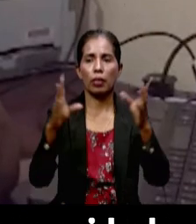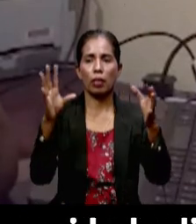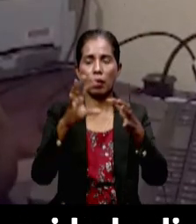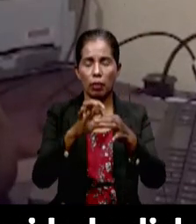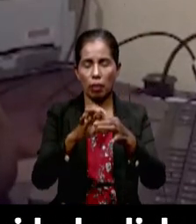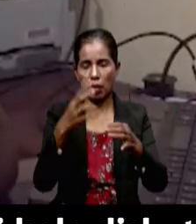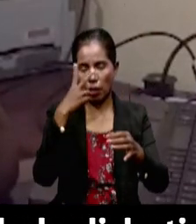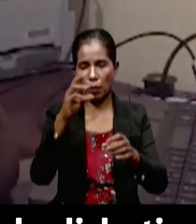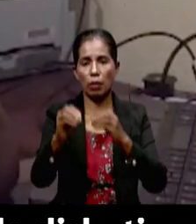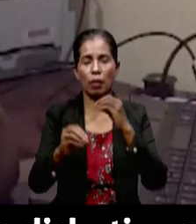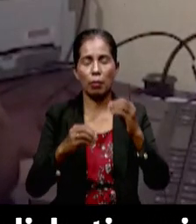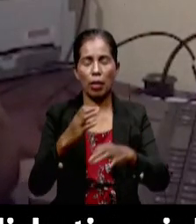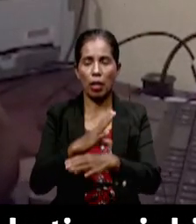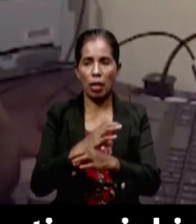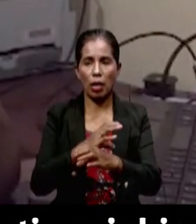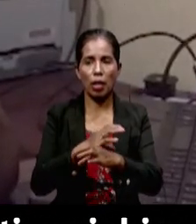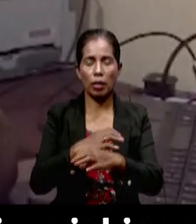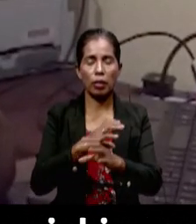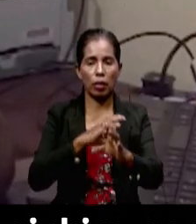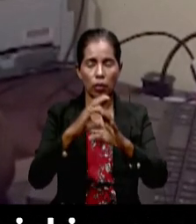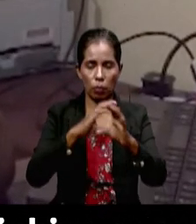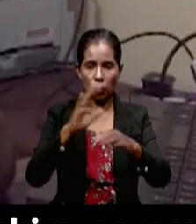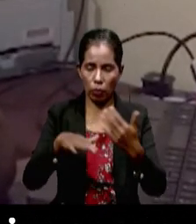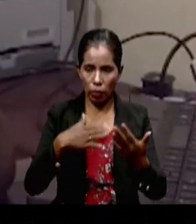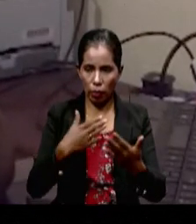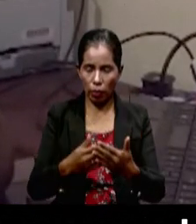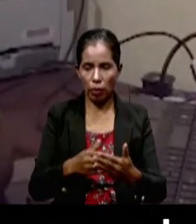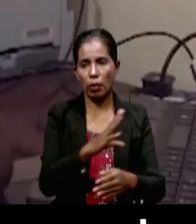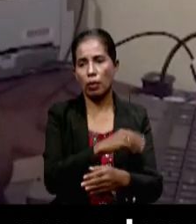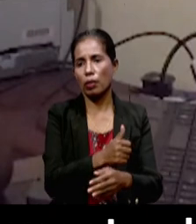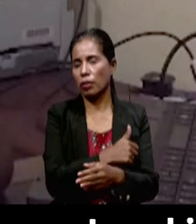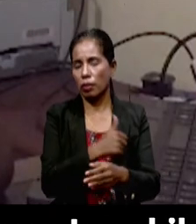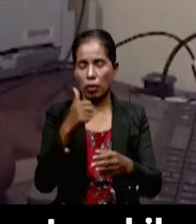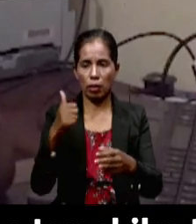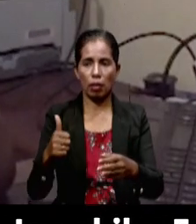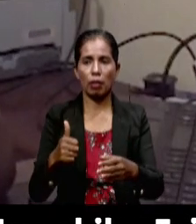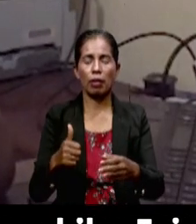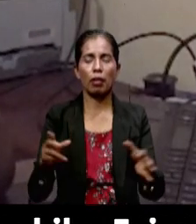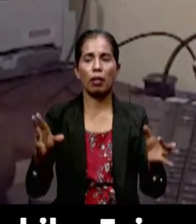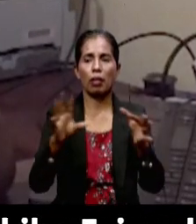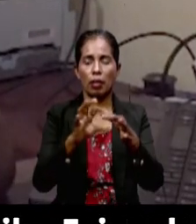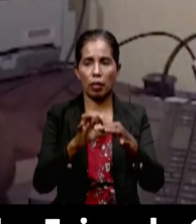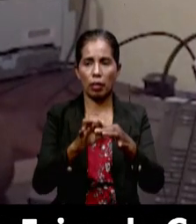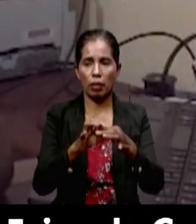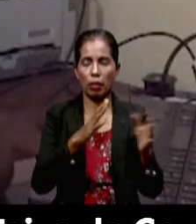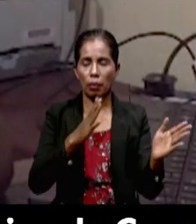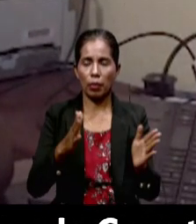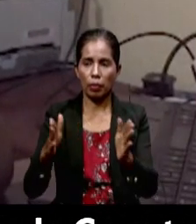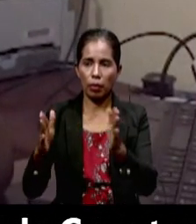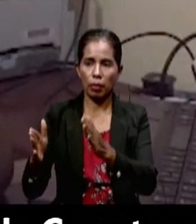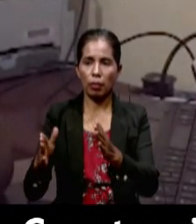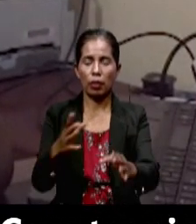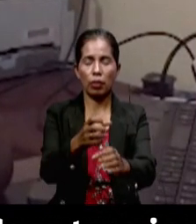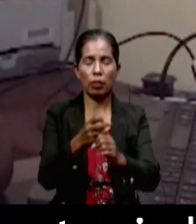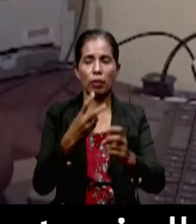reparasam. Liliu ba ia transport sir hotu. Nomo sobat seseluk nebe liga ba preparasam atu